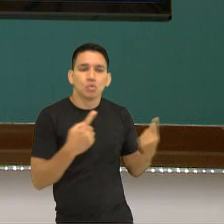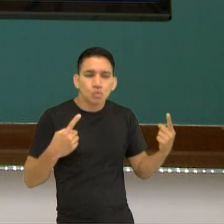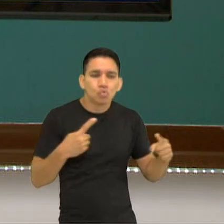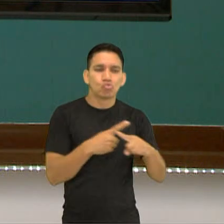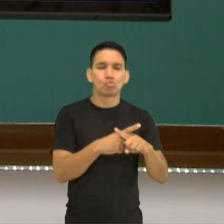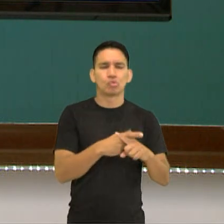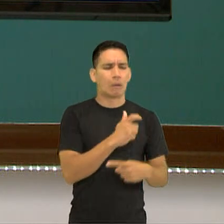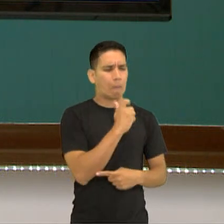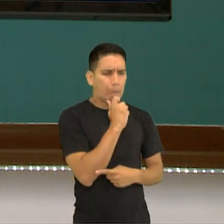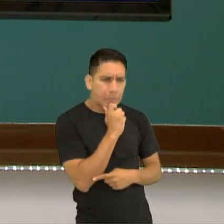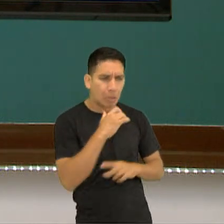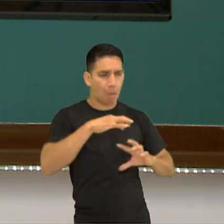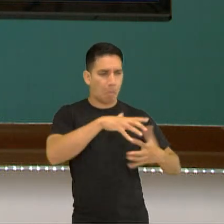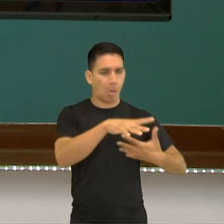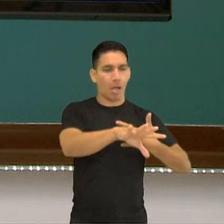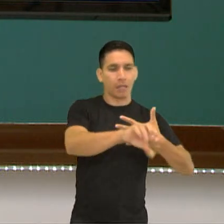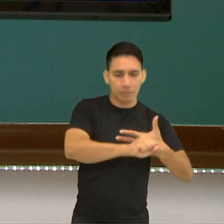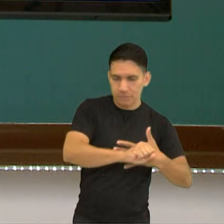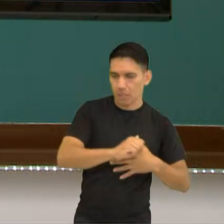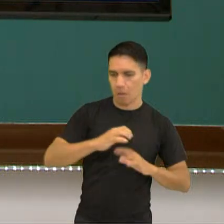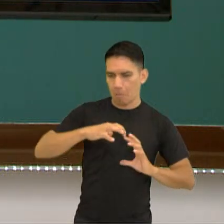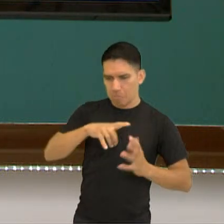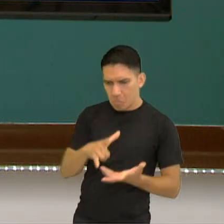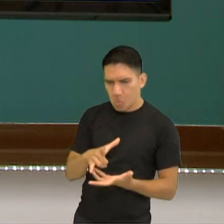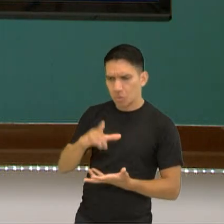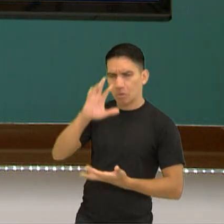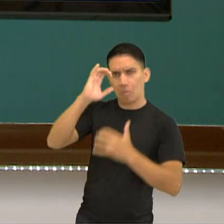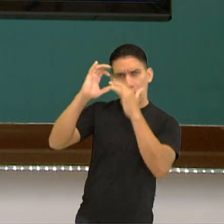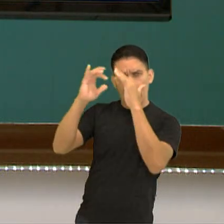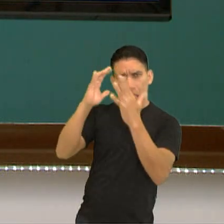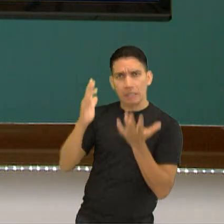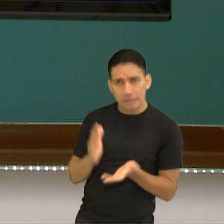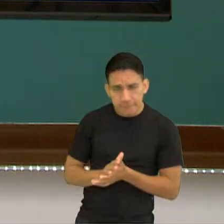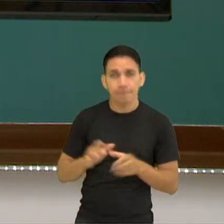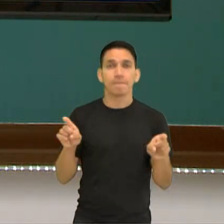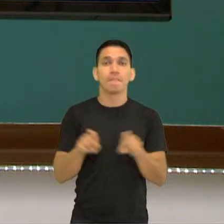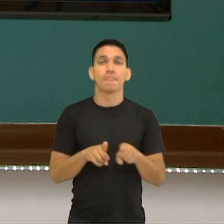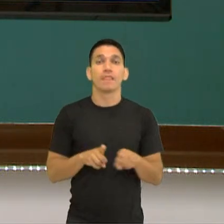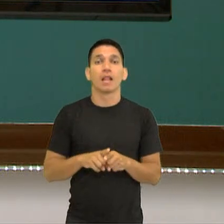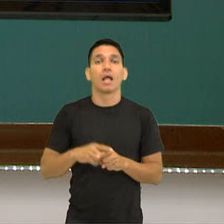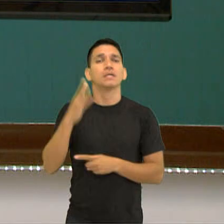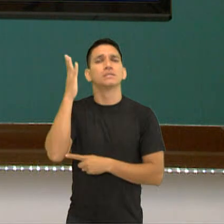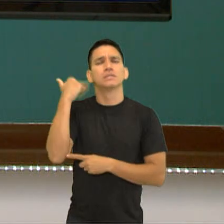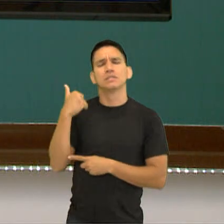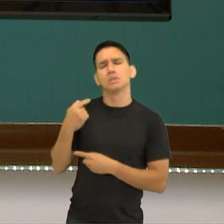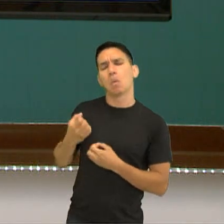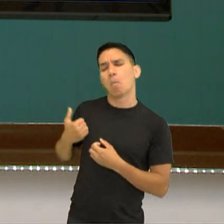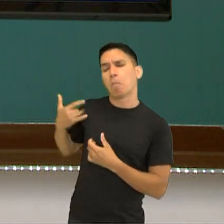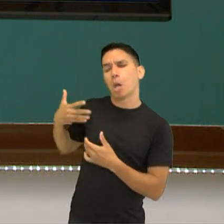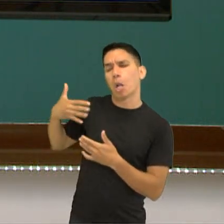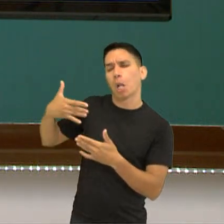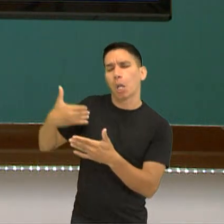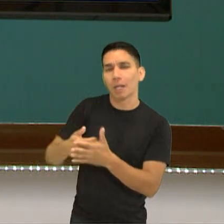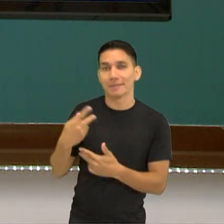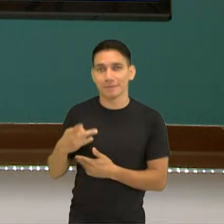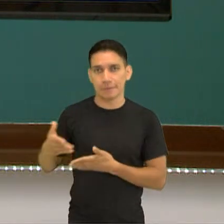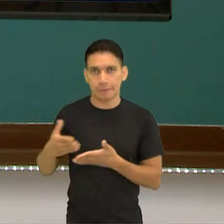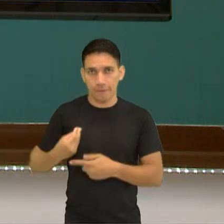dualismo platônico, mundo sensível, mundo inteligível, e conhecemos um pouquinho aí da trajetória desse